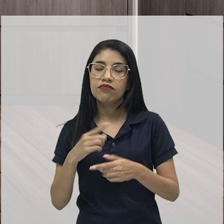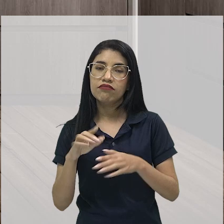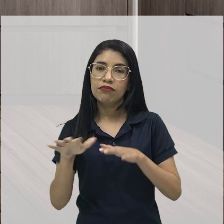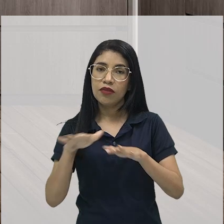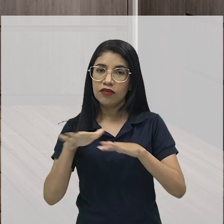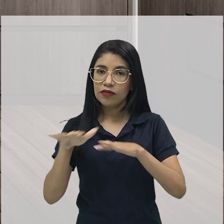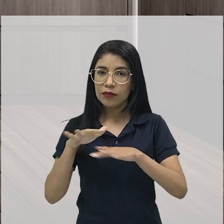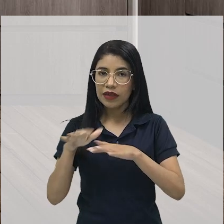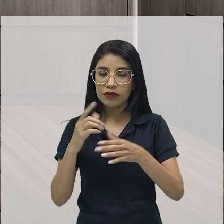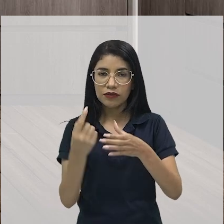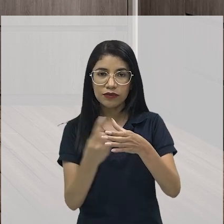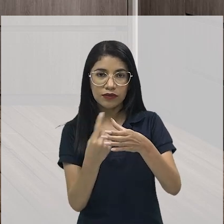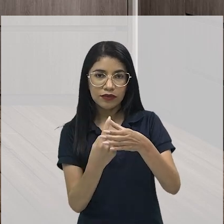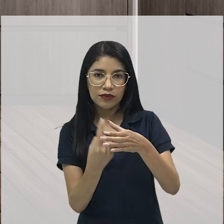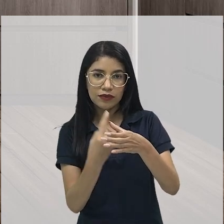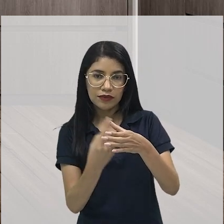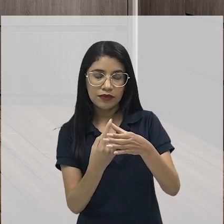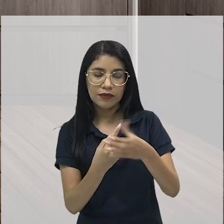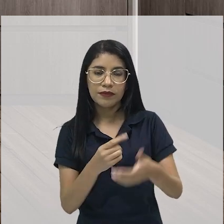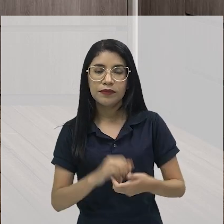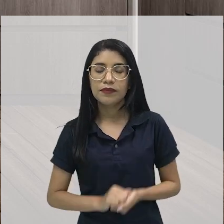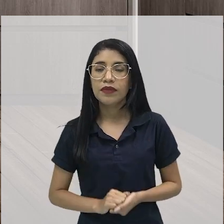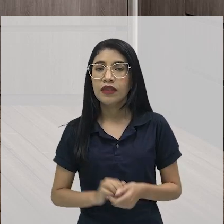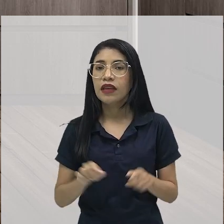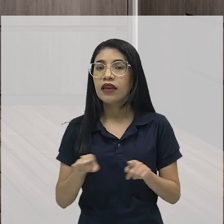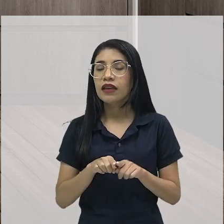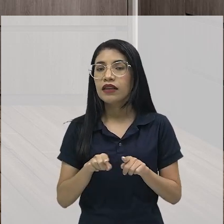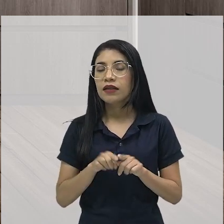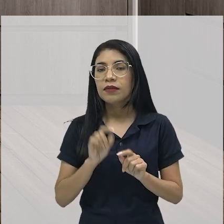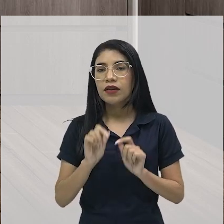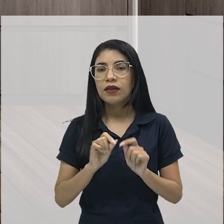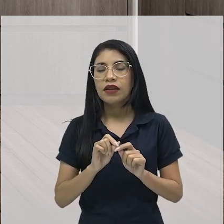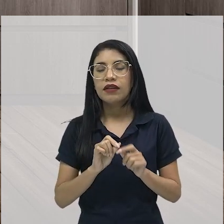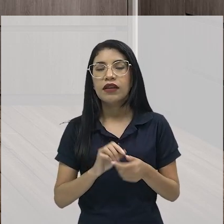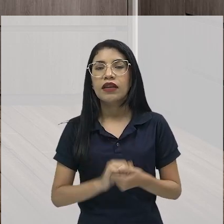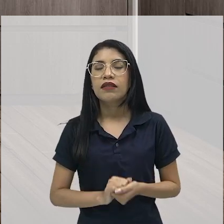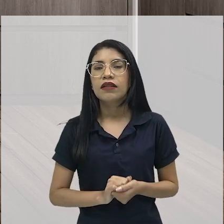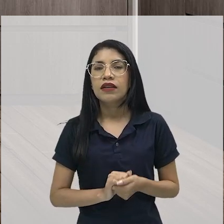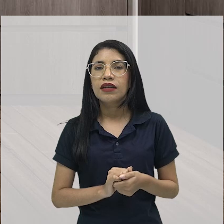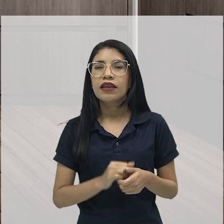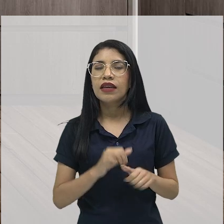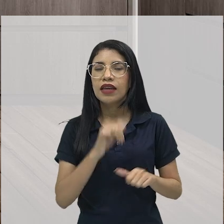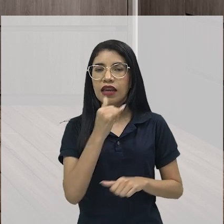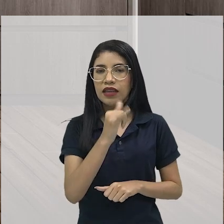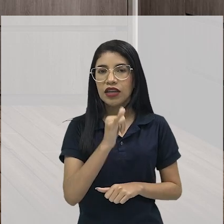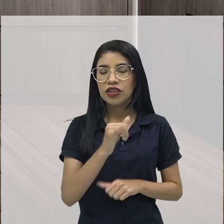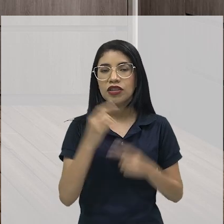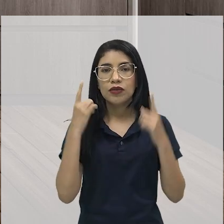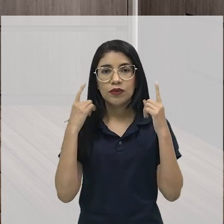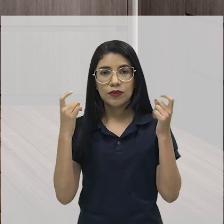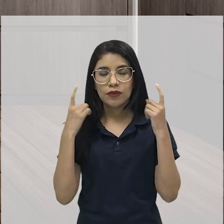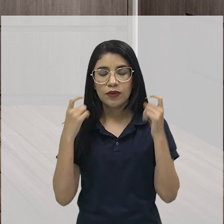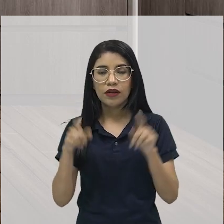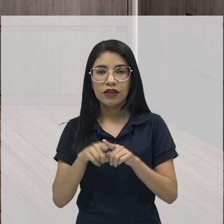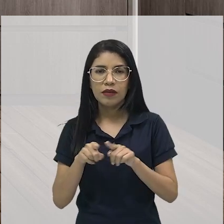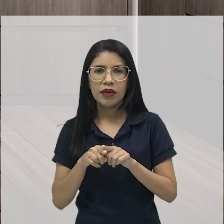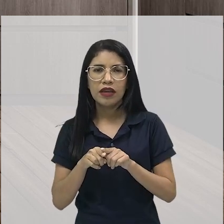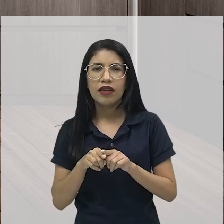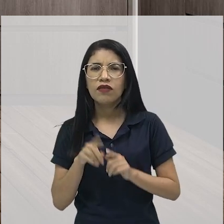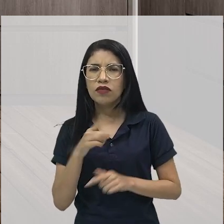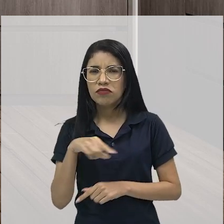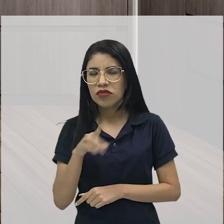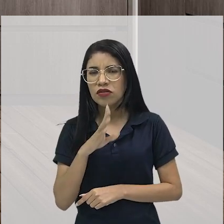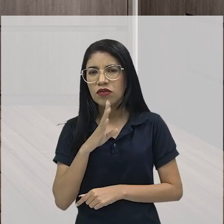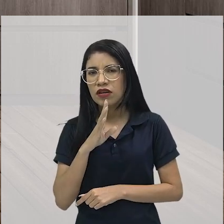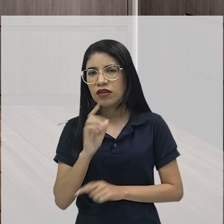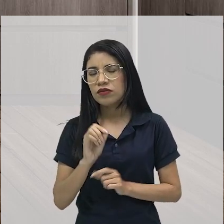que ele provoca, e também energia sonora, porque a gente conhece bem o barulho